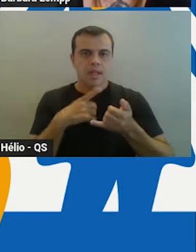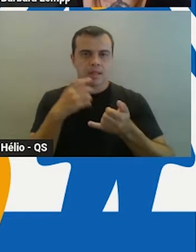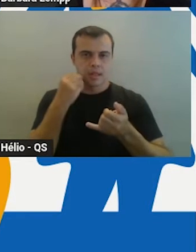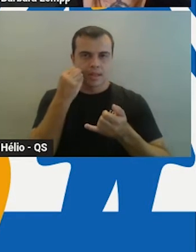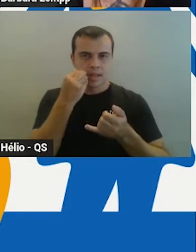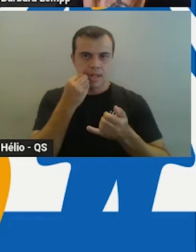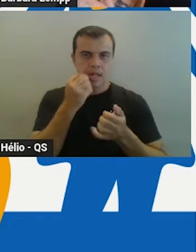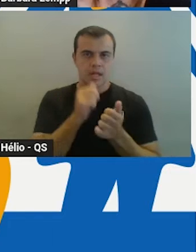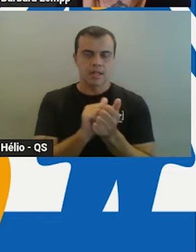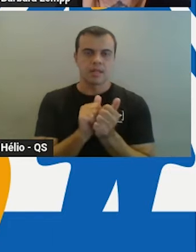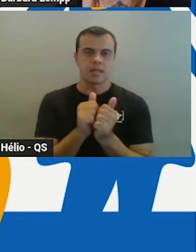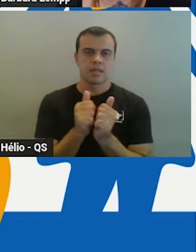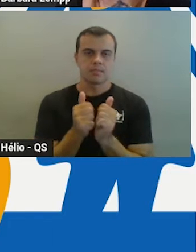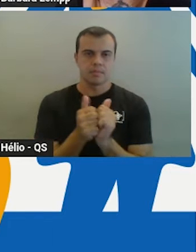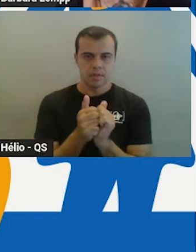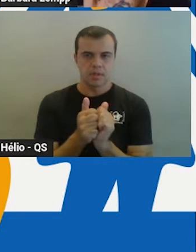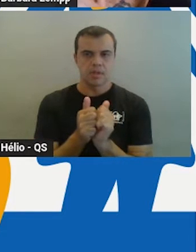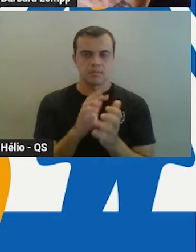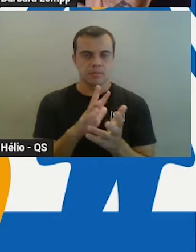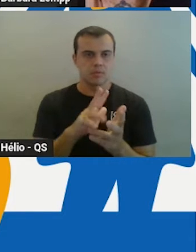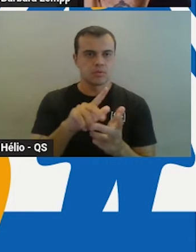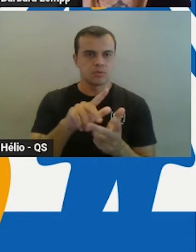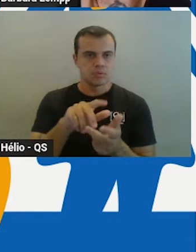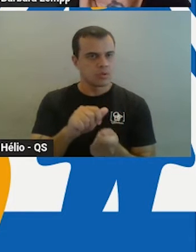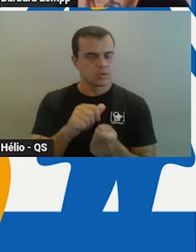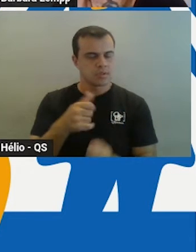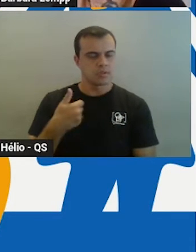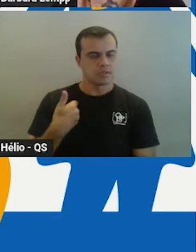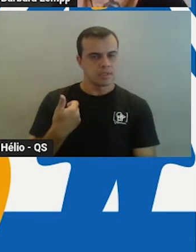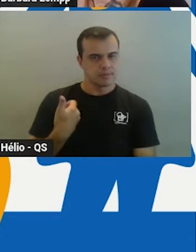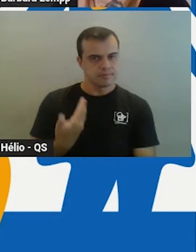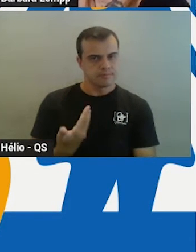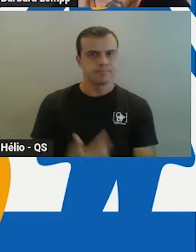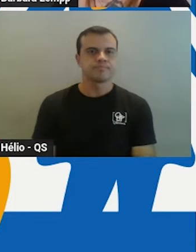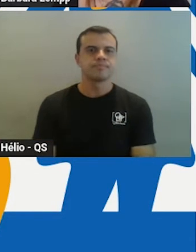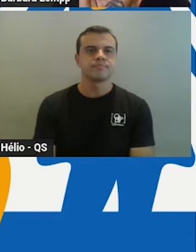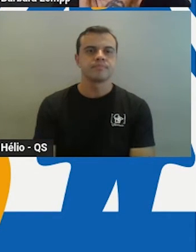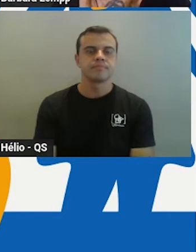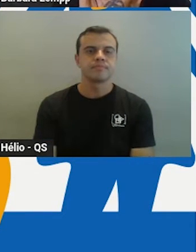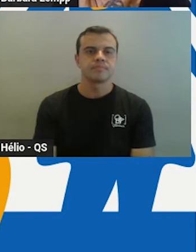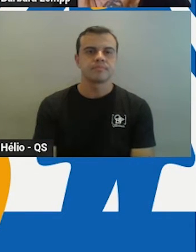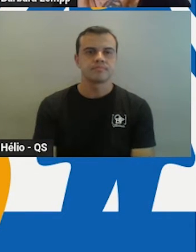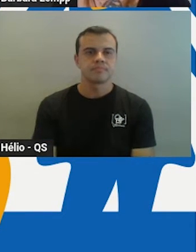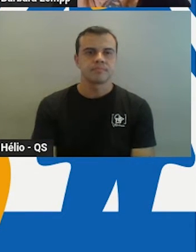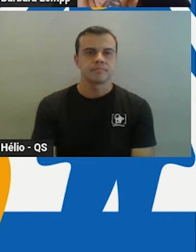e adaptar para todo mundo, para todas as idades.